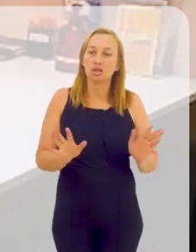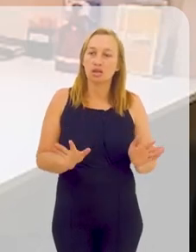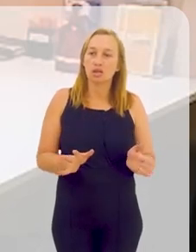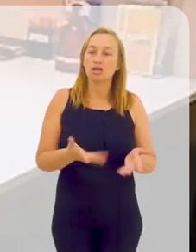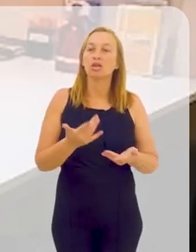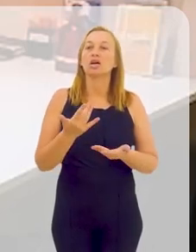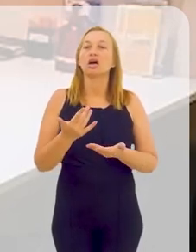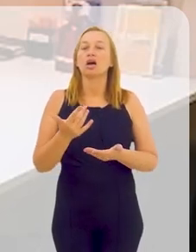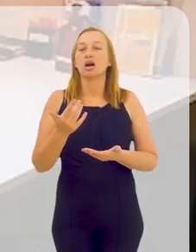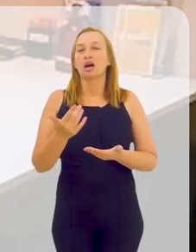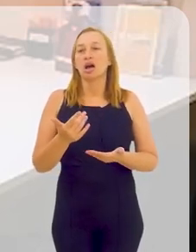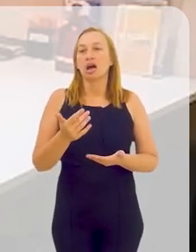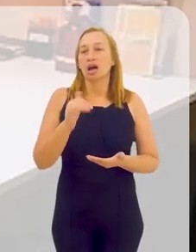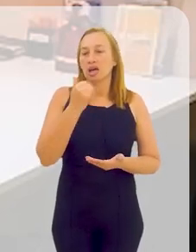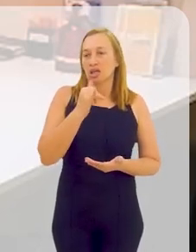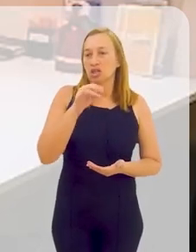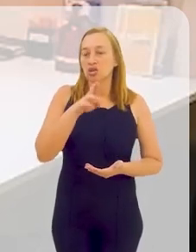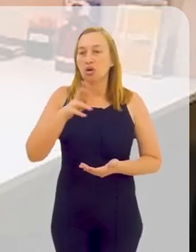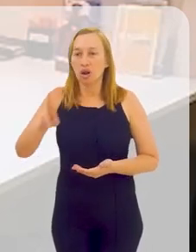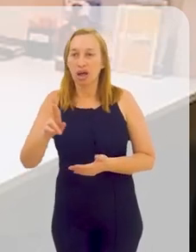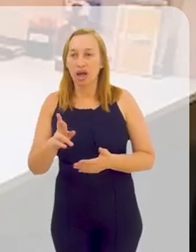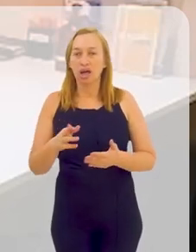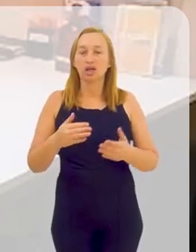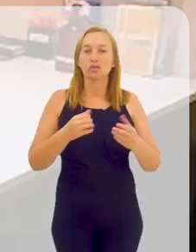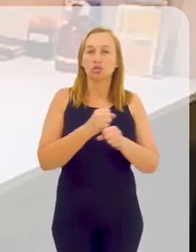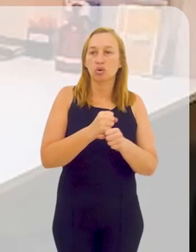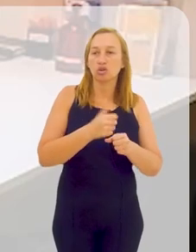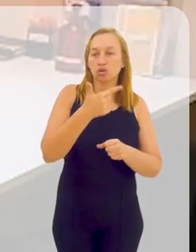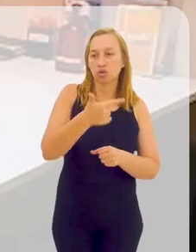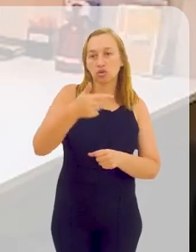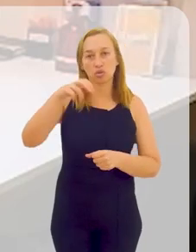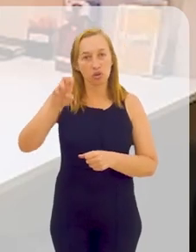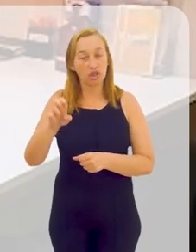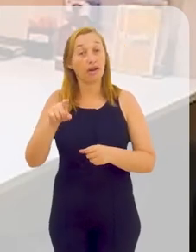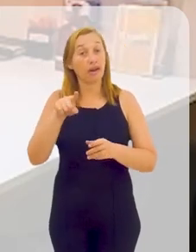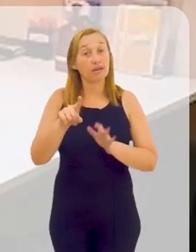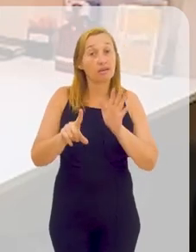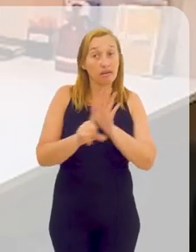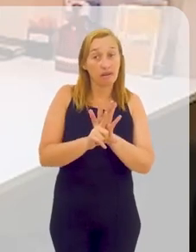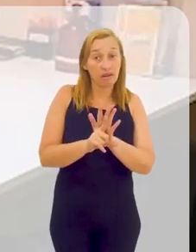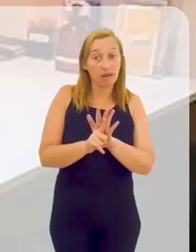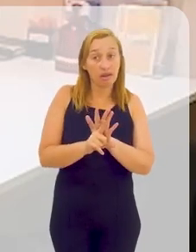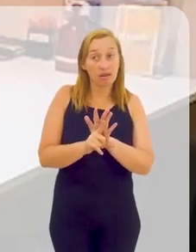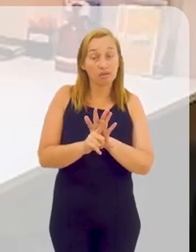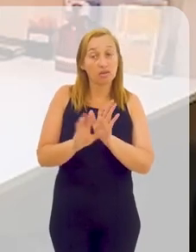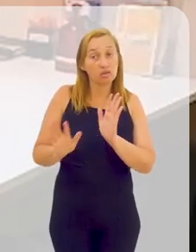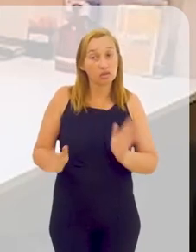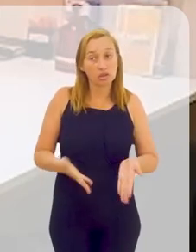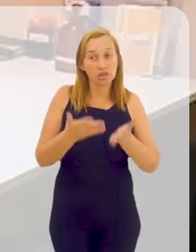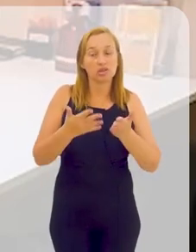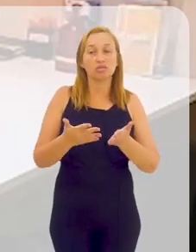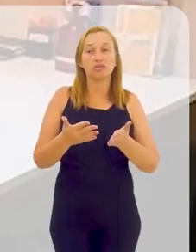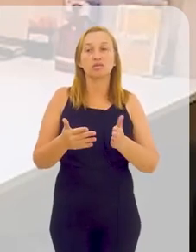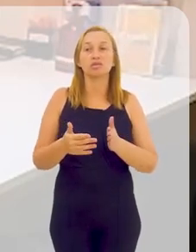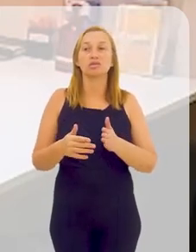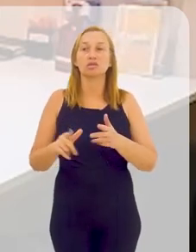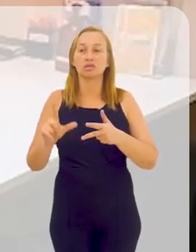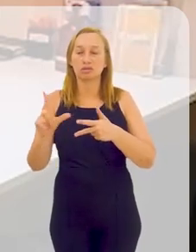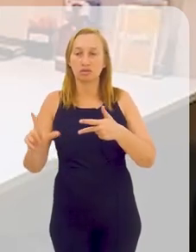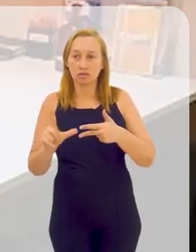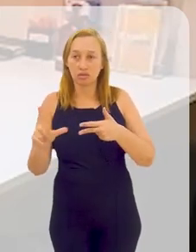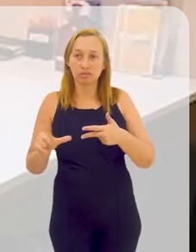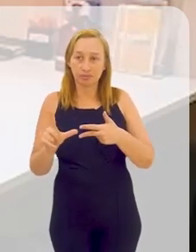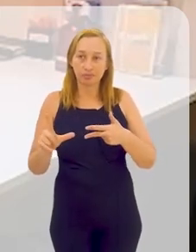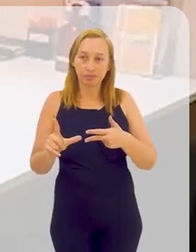de incentivo a energia solar publicada desde 2015 essa lei inclusive como uma iniciativa do